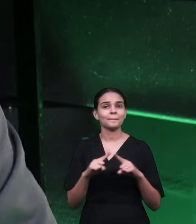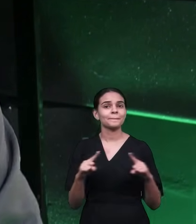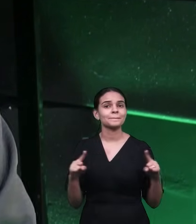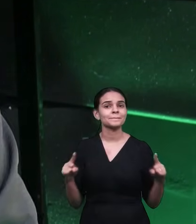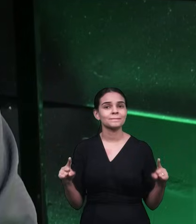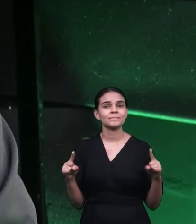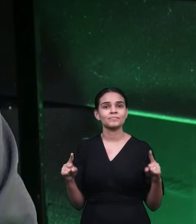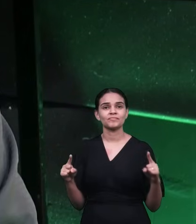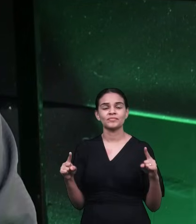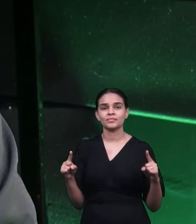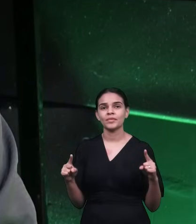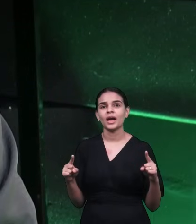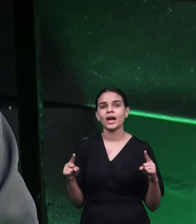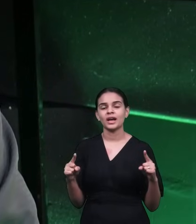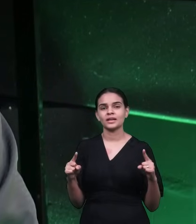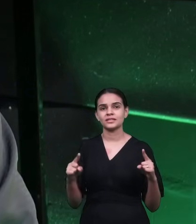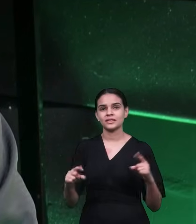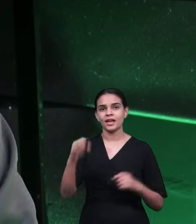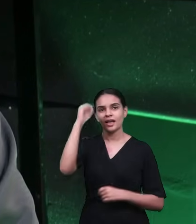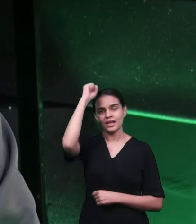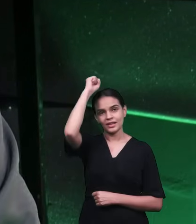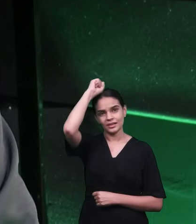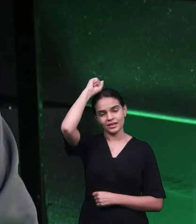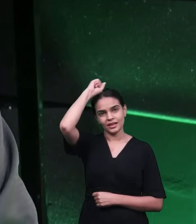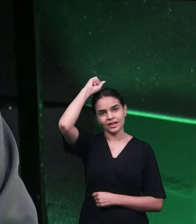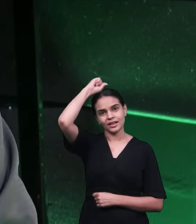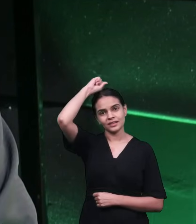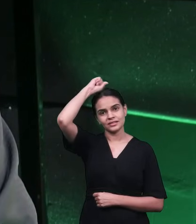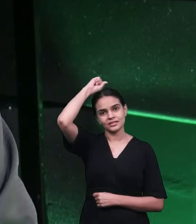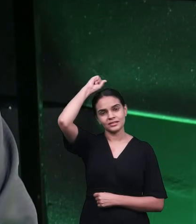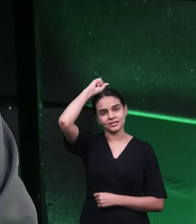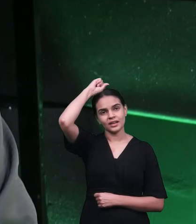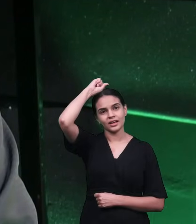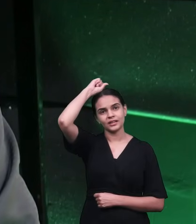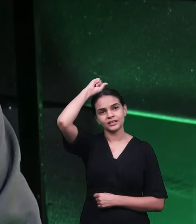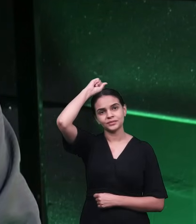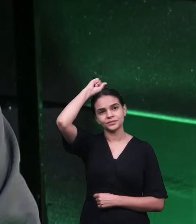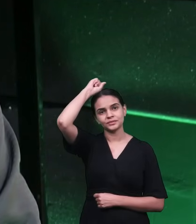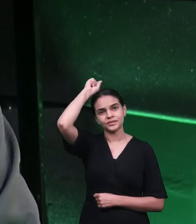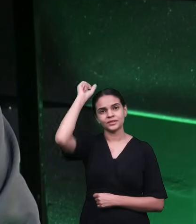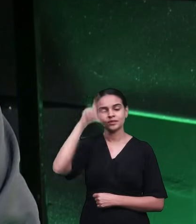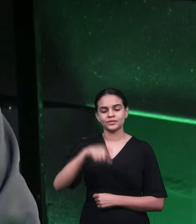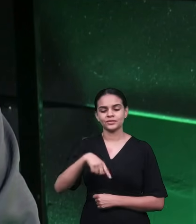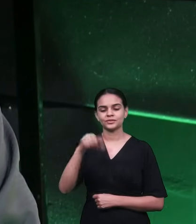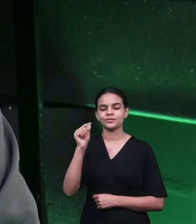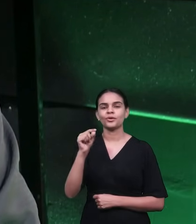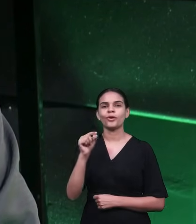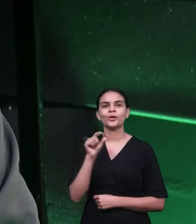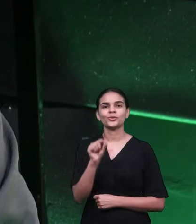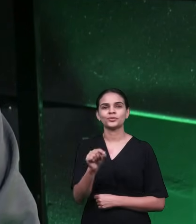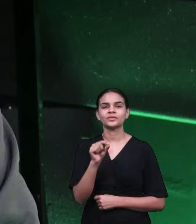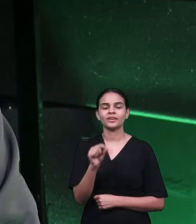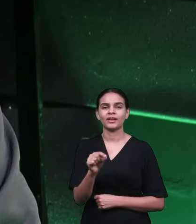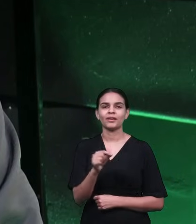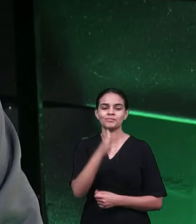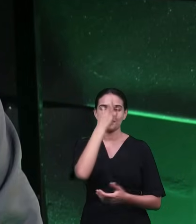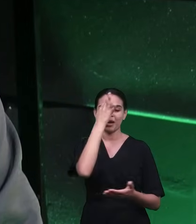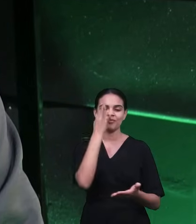deixa agora não a fé como substância de Deus agir na vida dela, mas ela usa uma fé material,